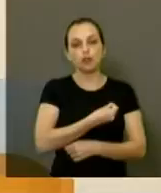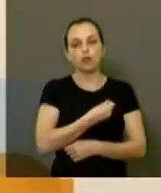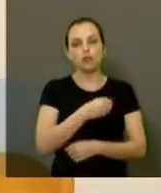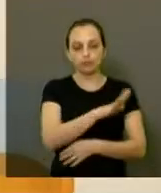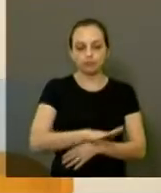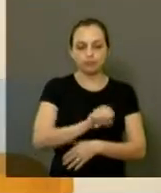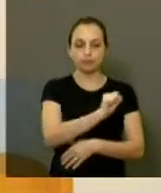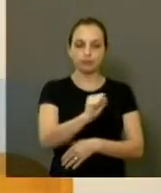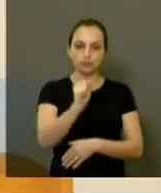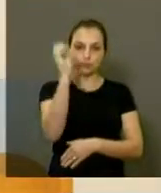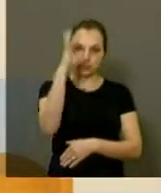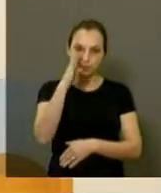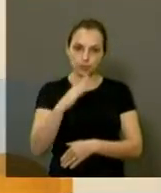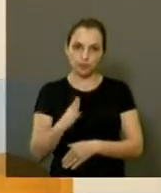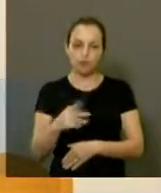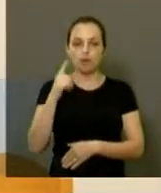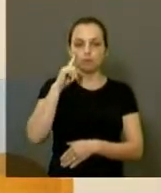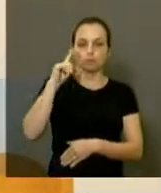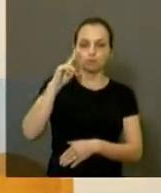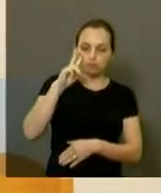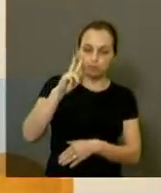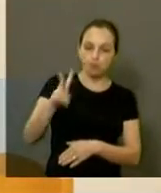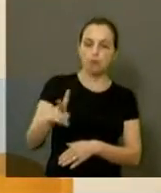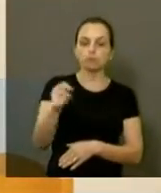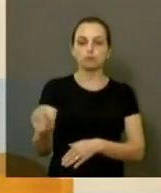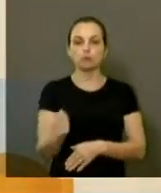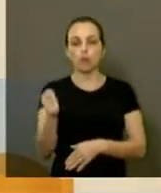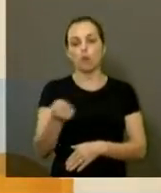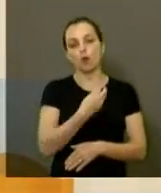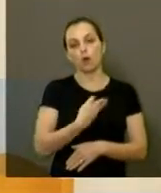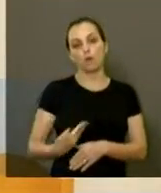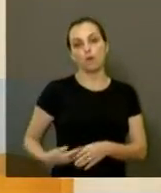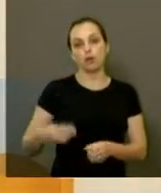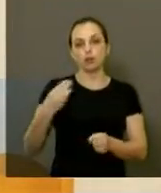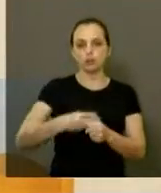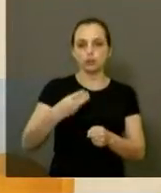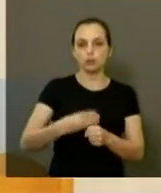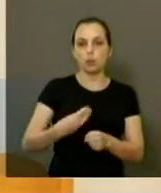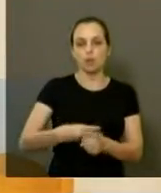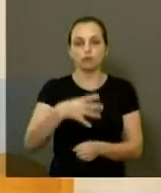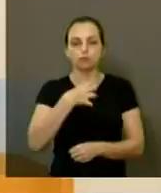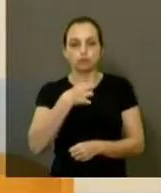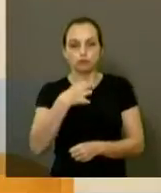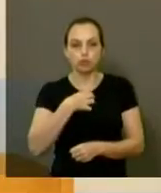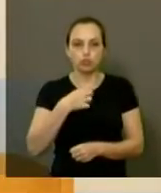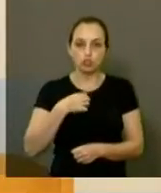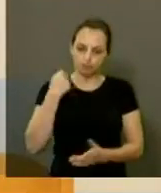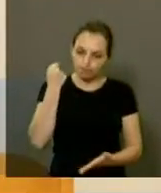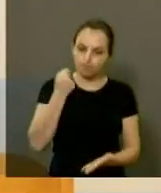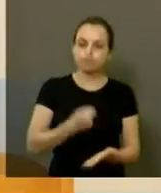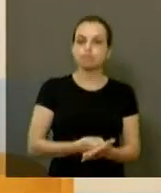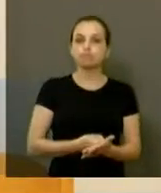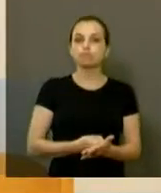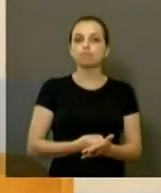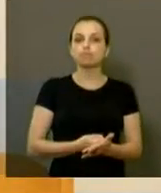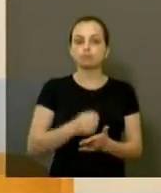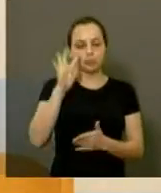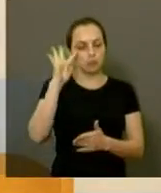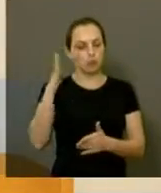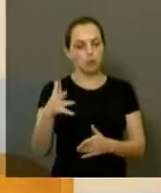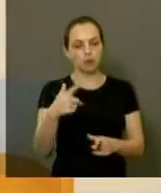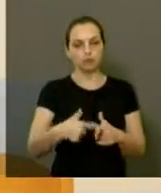Brasil. Assistimos em Araraquara o governo municipal, de forma veemente, buscar resolver os